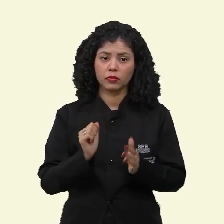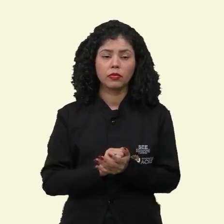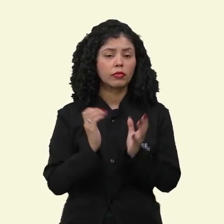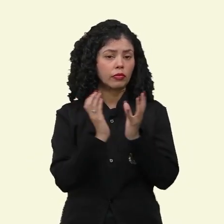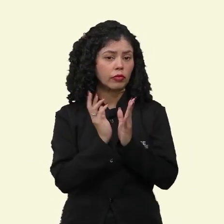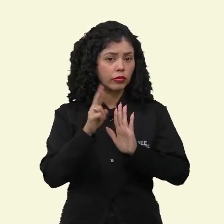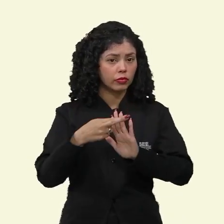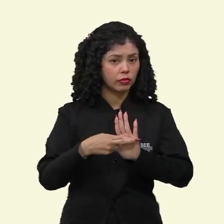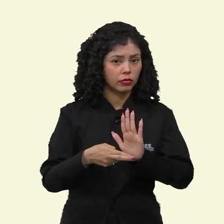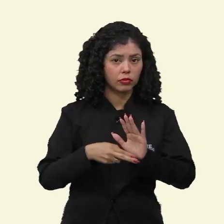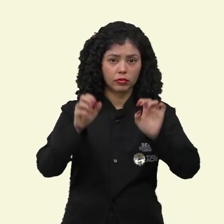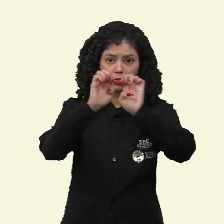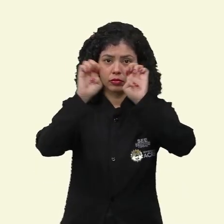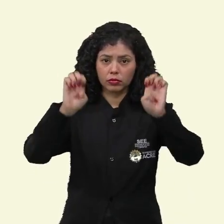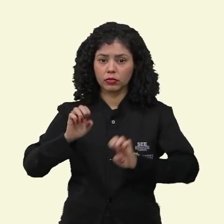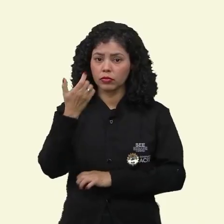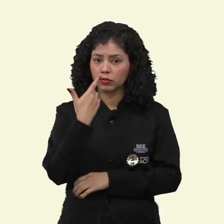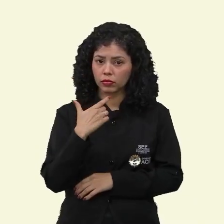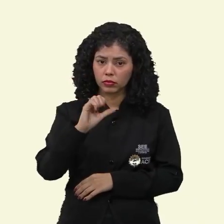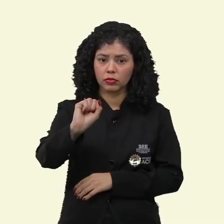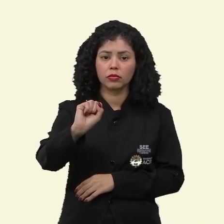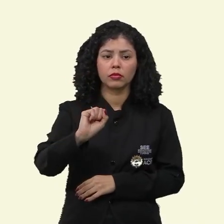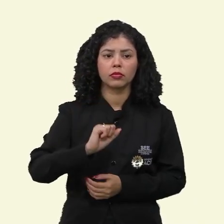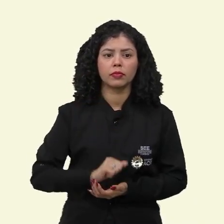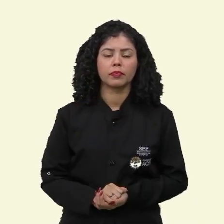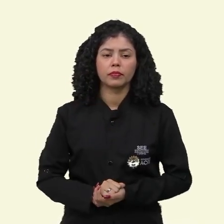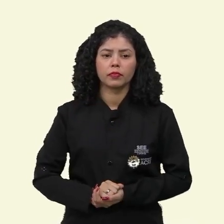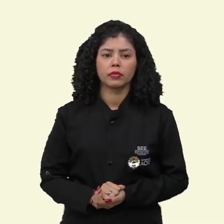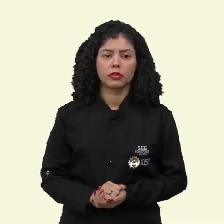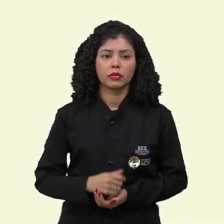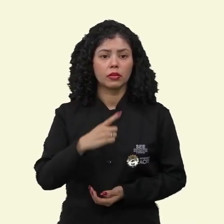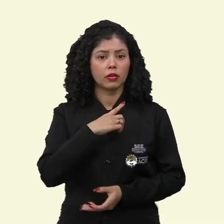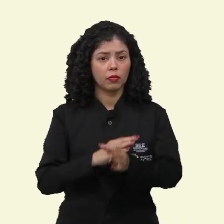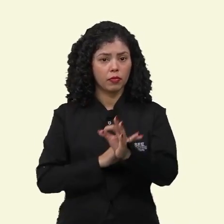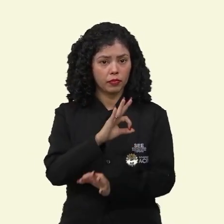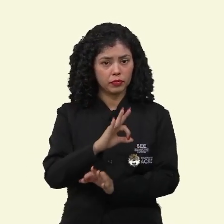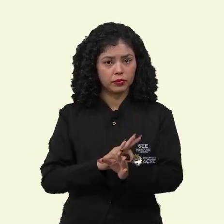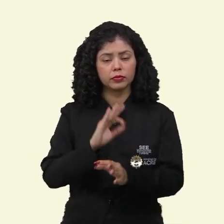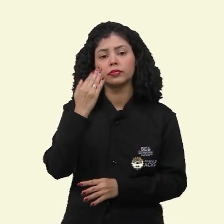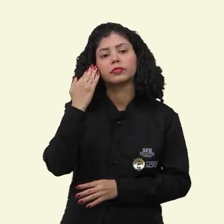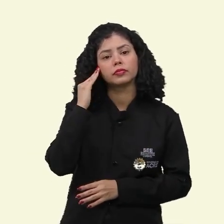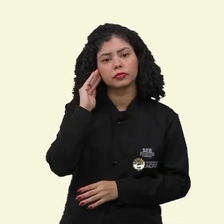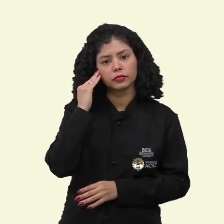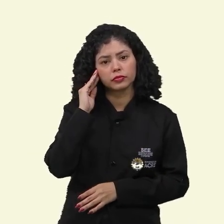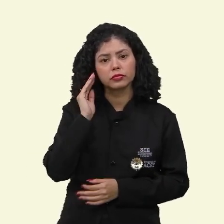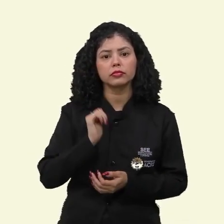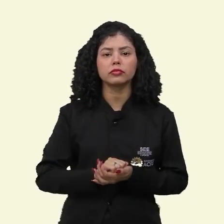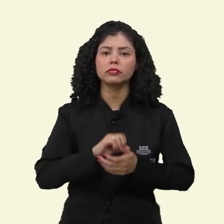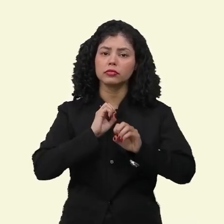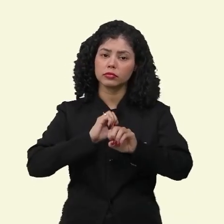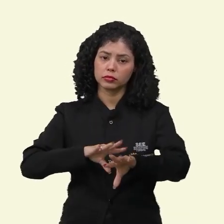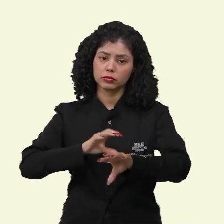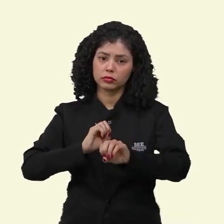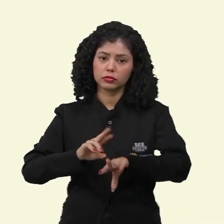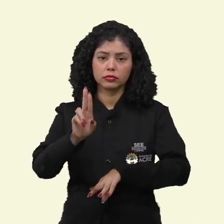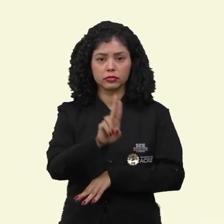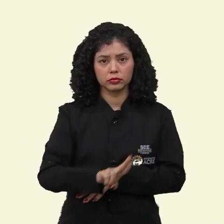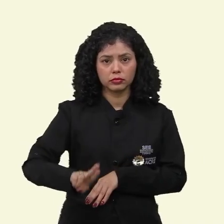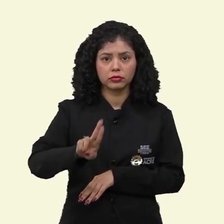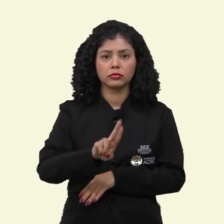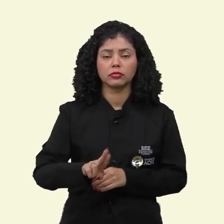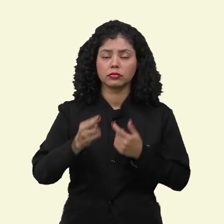É um conjunto de regras e estruturas da língua, serve para organizar, compreender